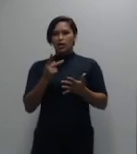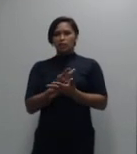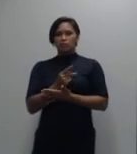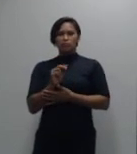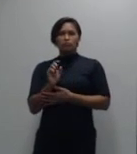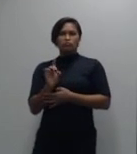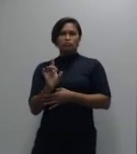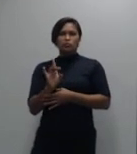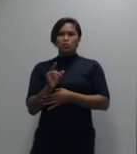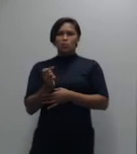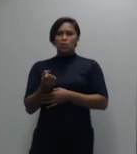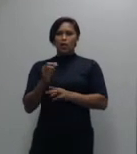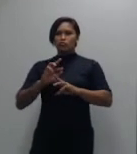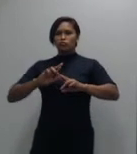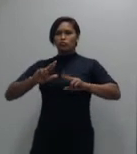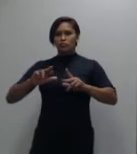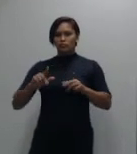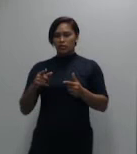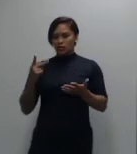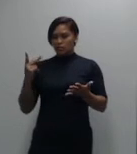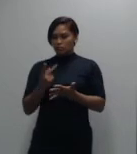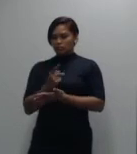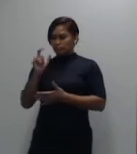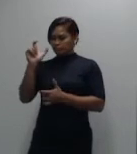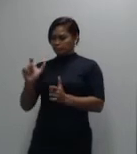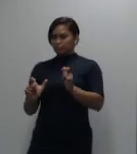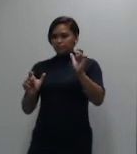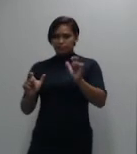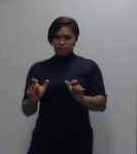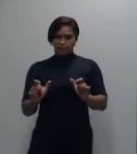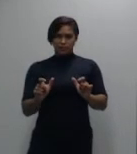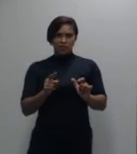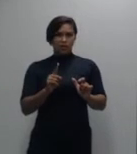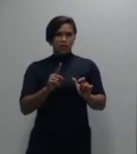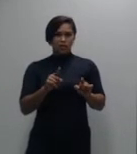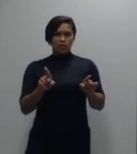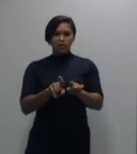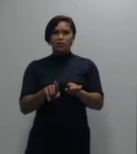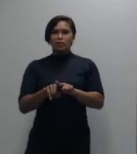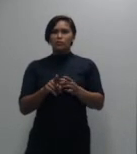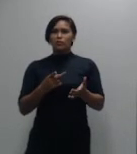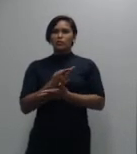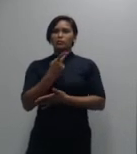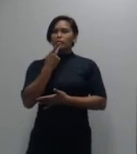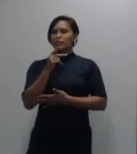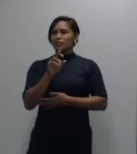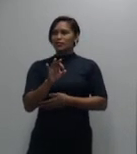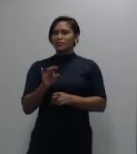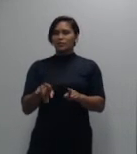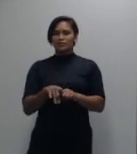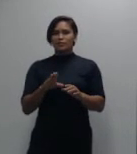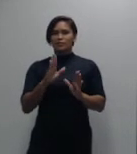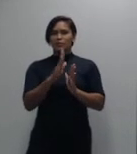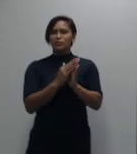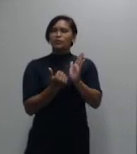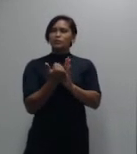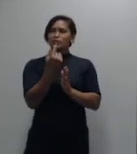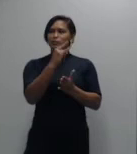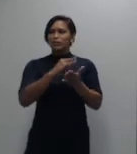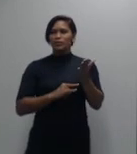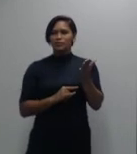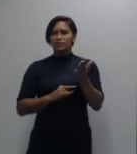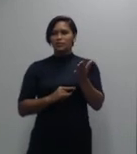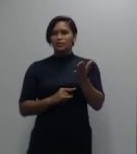a diferença entre os fatos e isso não impediria o cabimento dos embargos de divergência em matéria